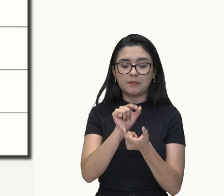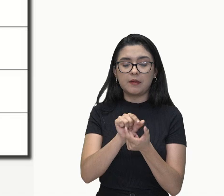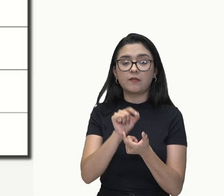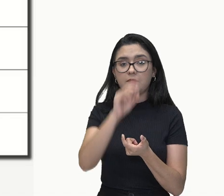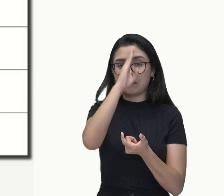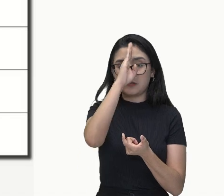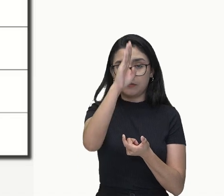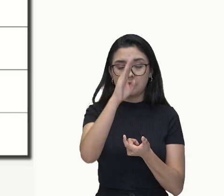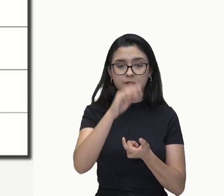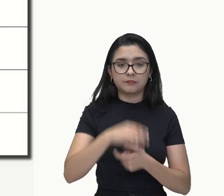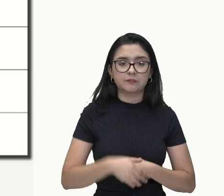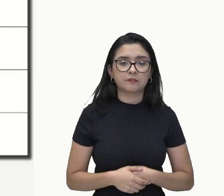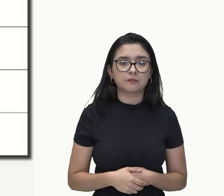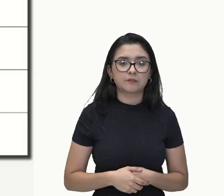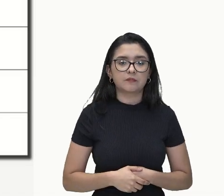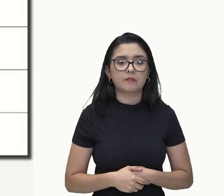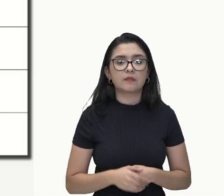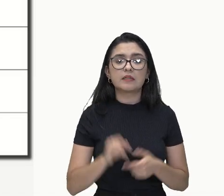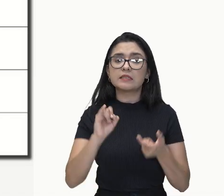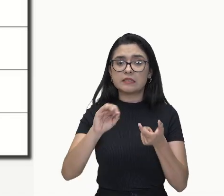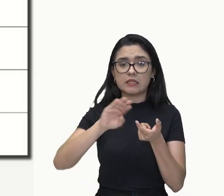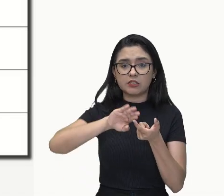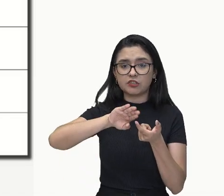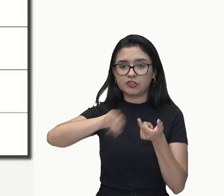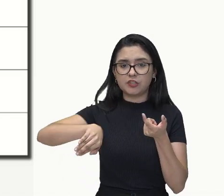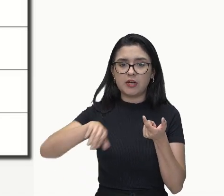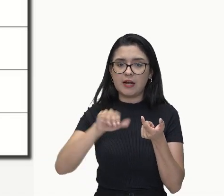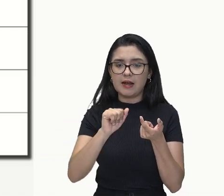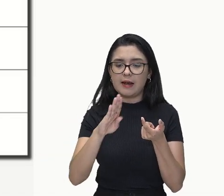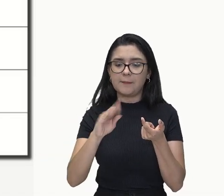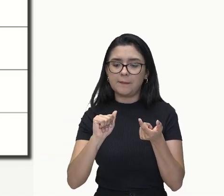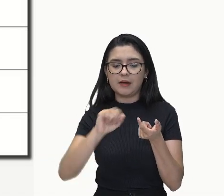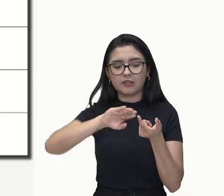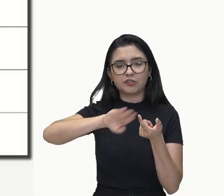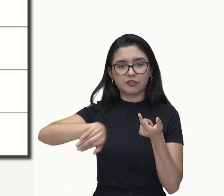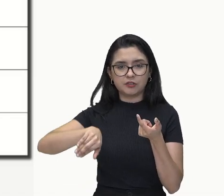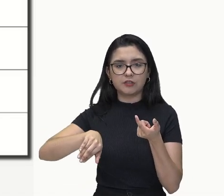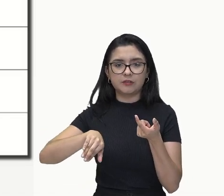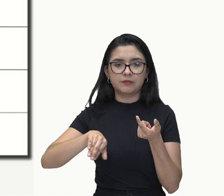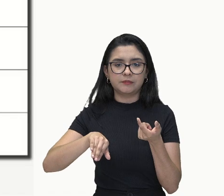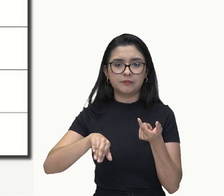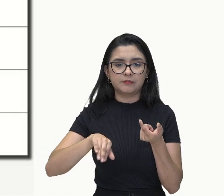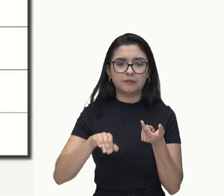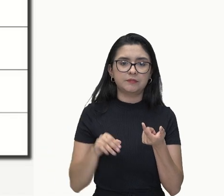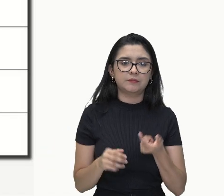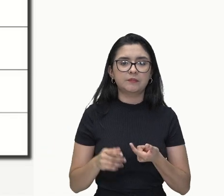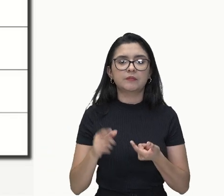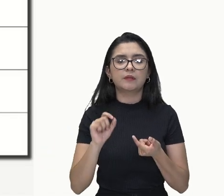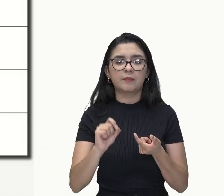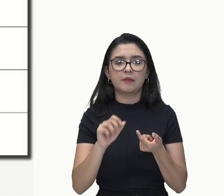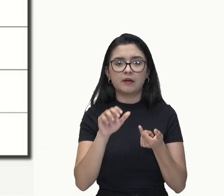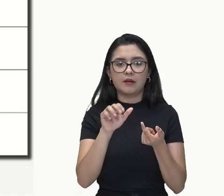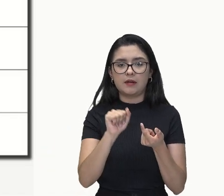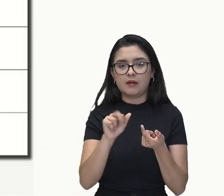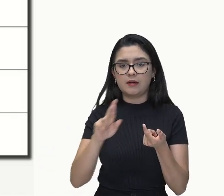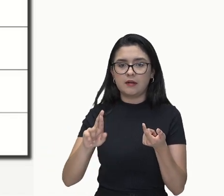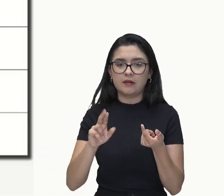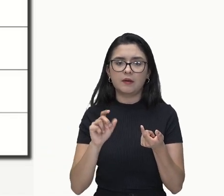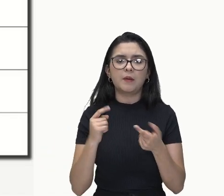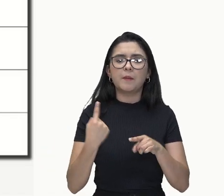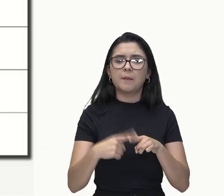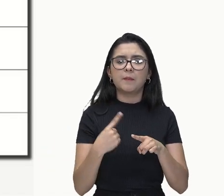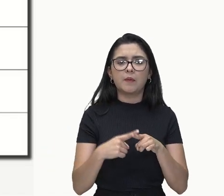Tirando a terminação do verbo cocinar, a terminação é essa aqui, ó, AR, né? O que nós temos